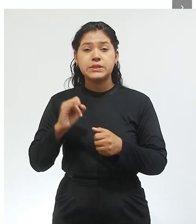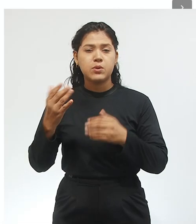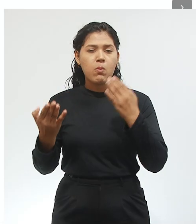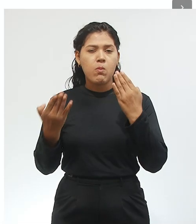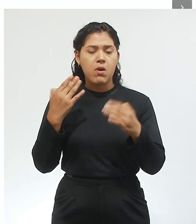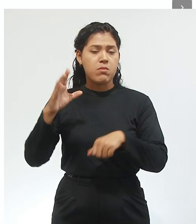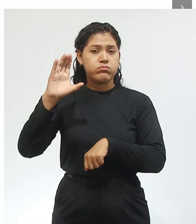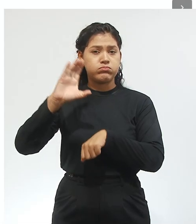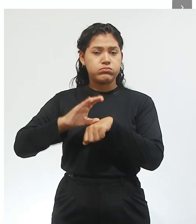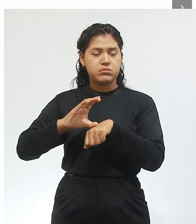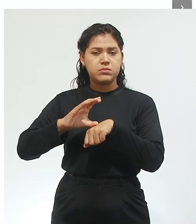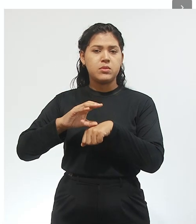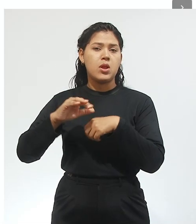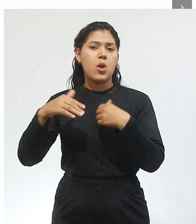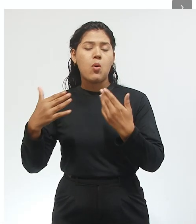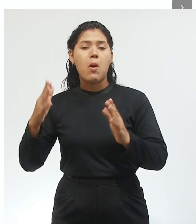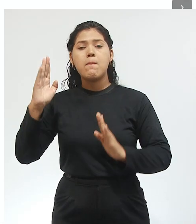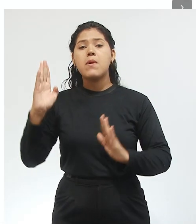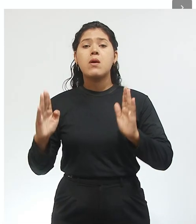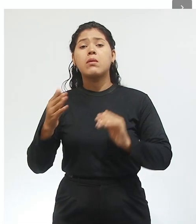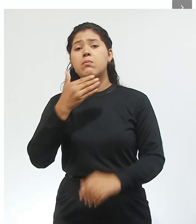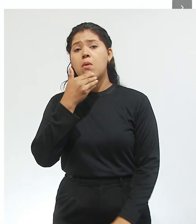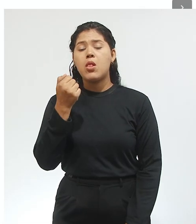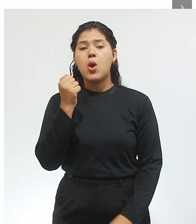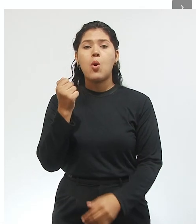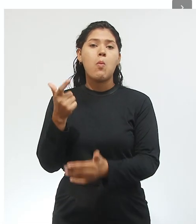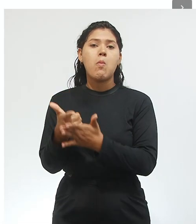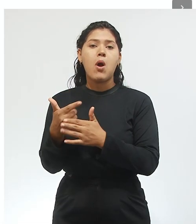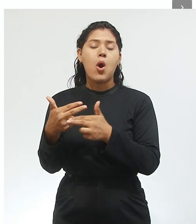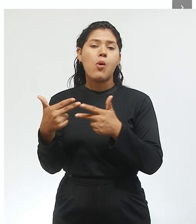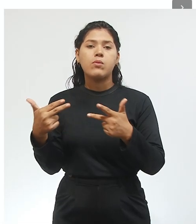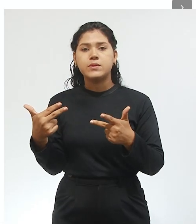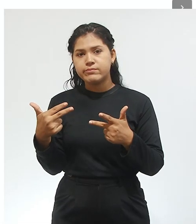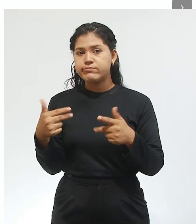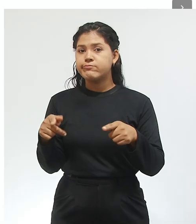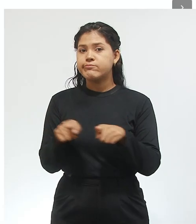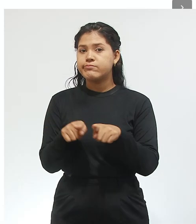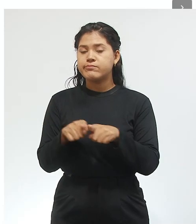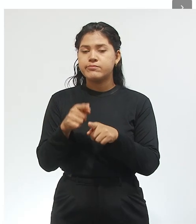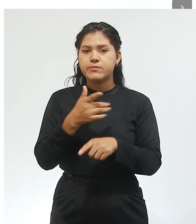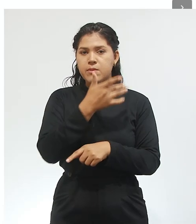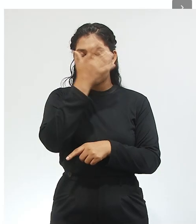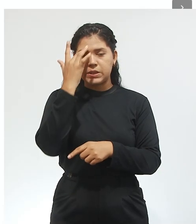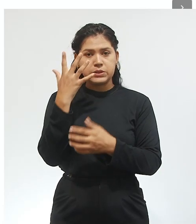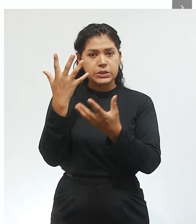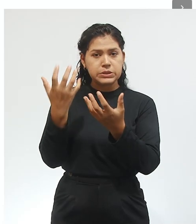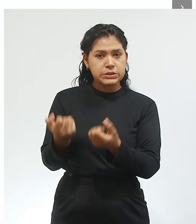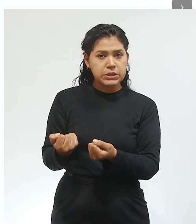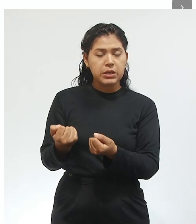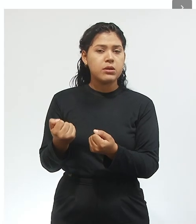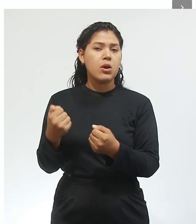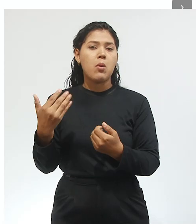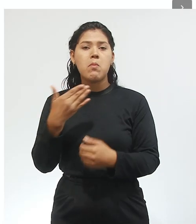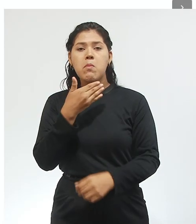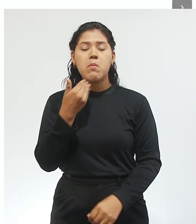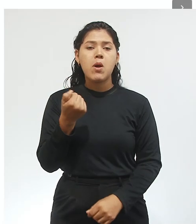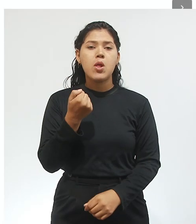ela tem, né? Qual a fidelidade dela, né? Isso também é importante